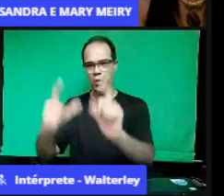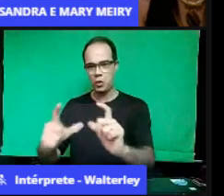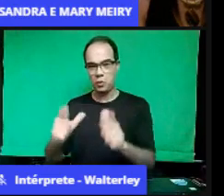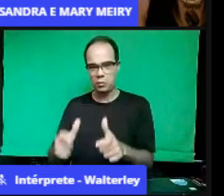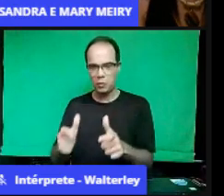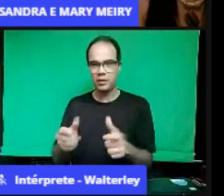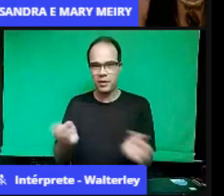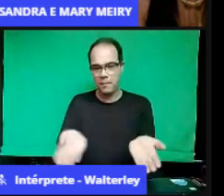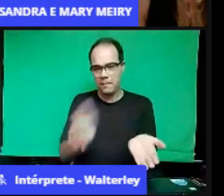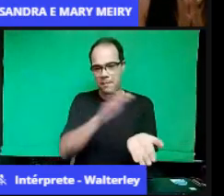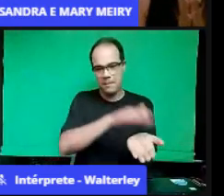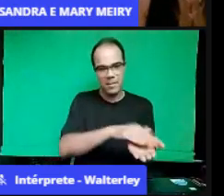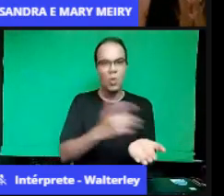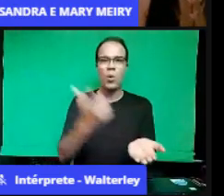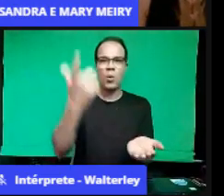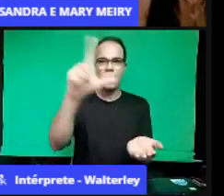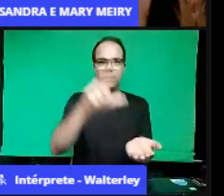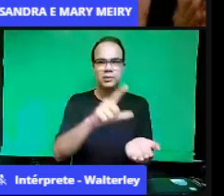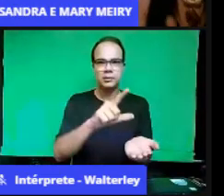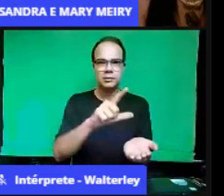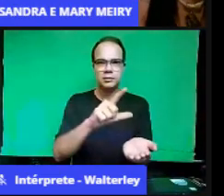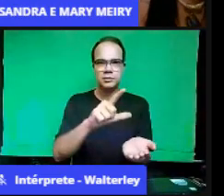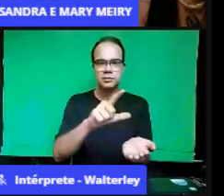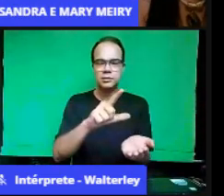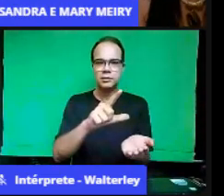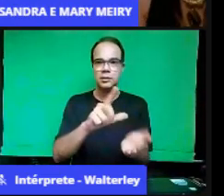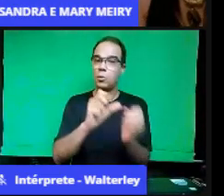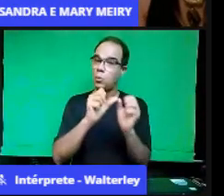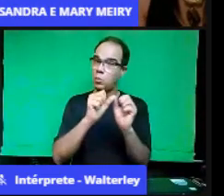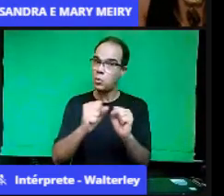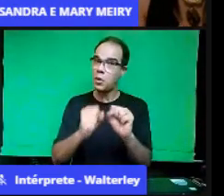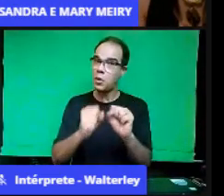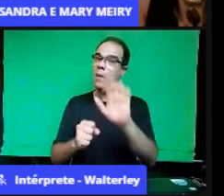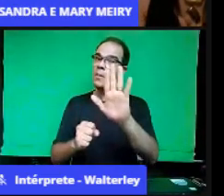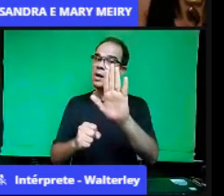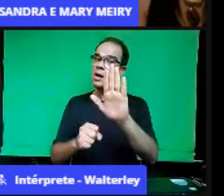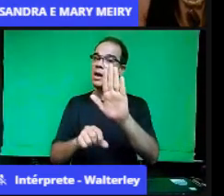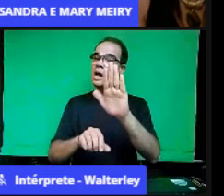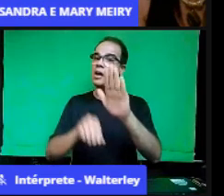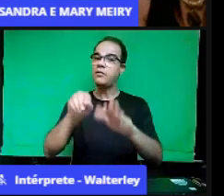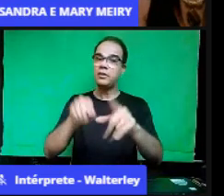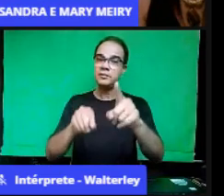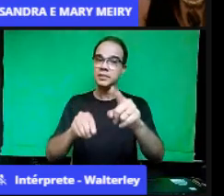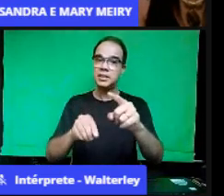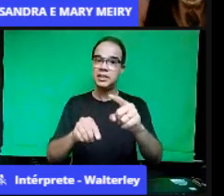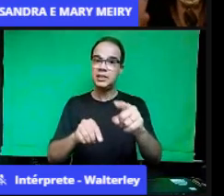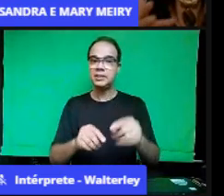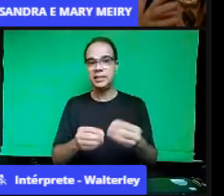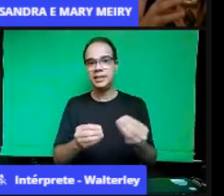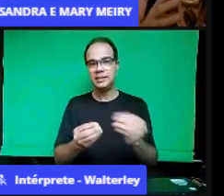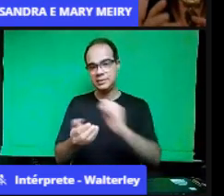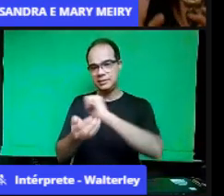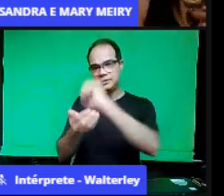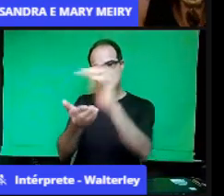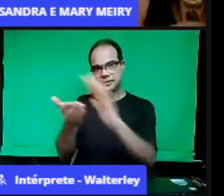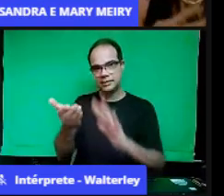nesse portfólio situações que não foram tão eficazes, situações que